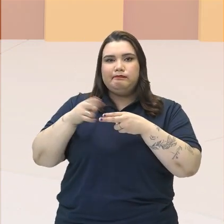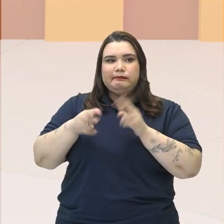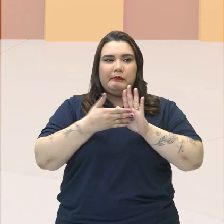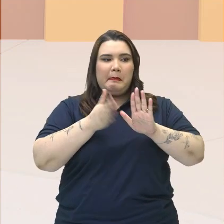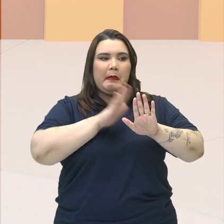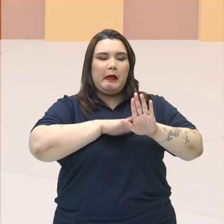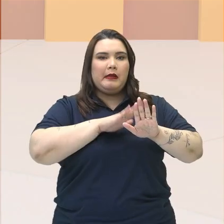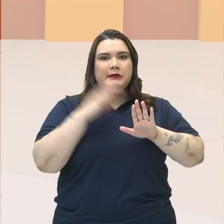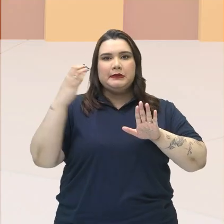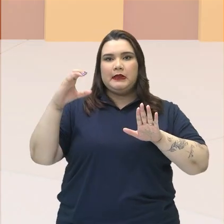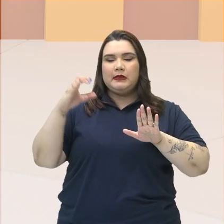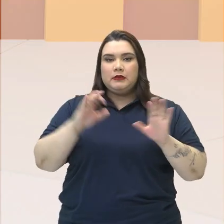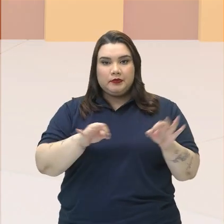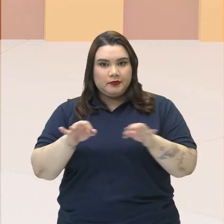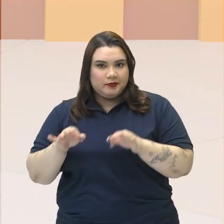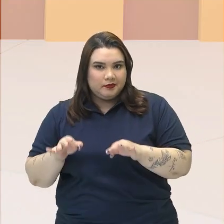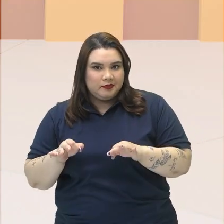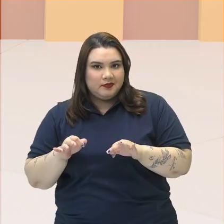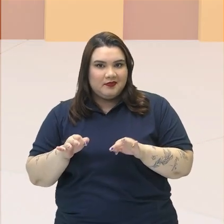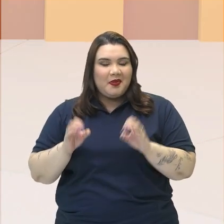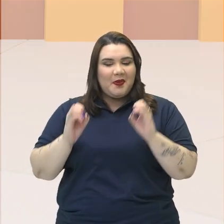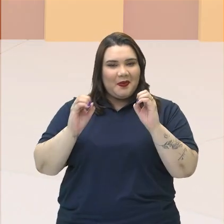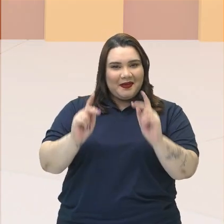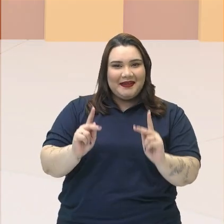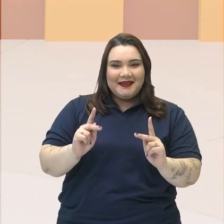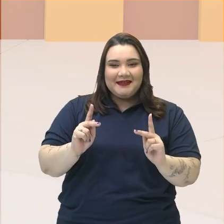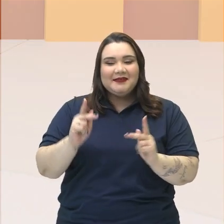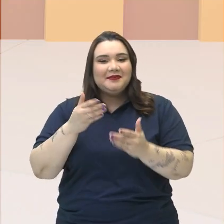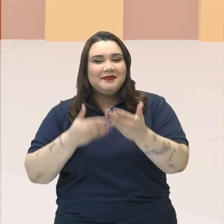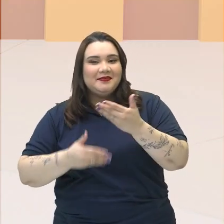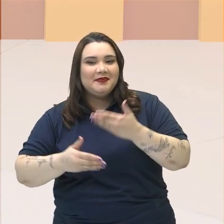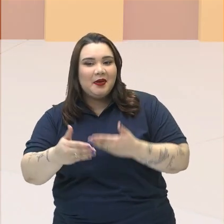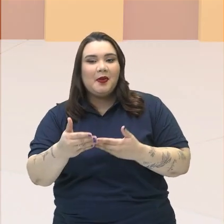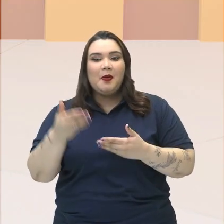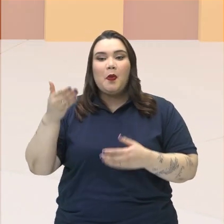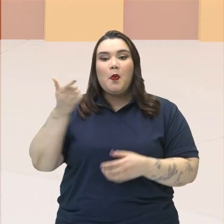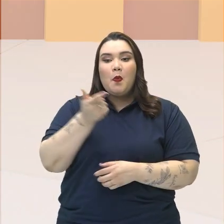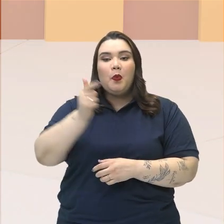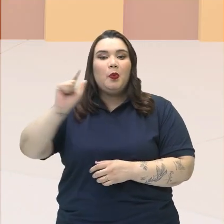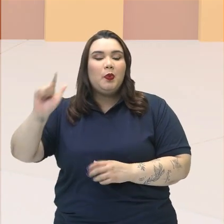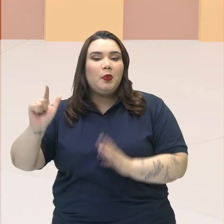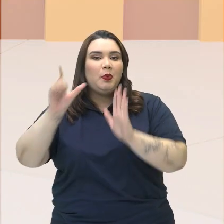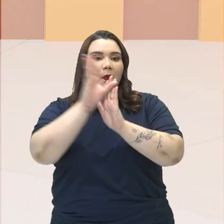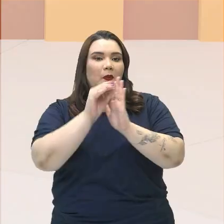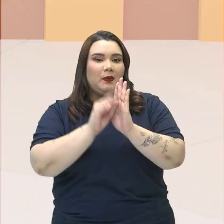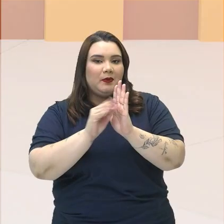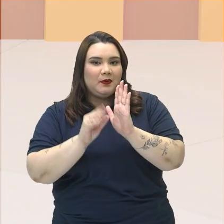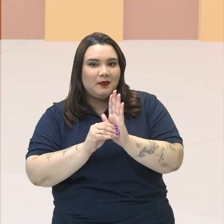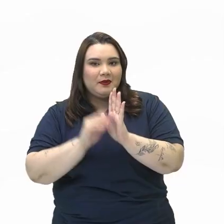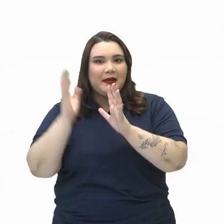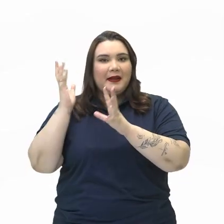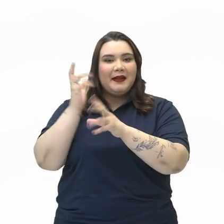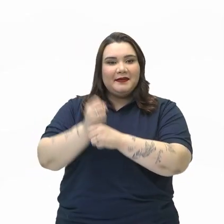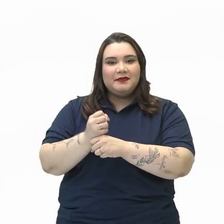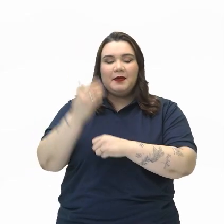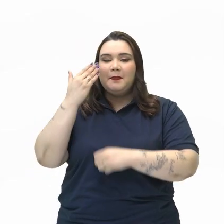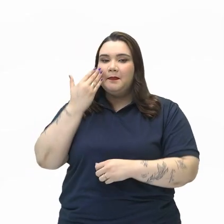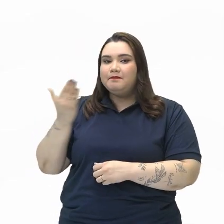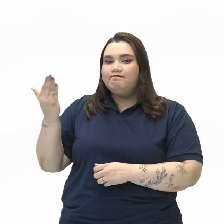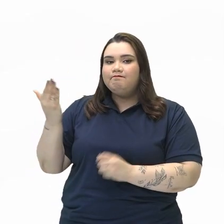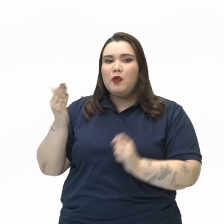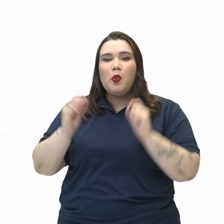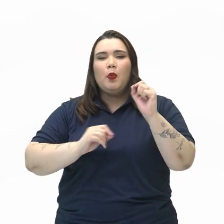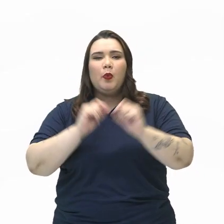de ciência, tá bom? Essa foi a primeira parte da nossa revisão. Vamos para um outro tema dentro da nossa revisão agora, que